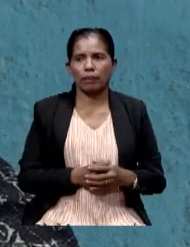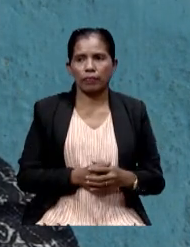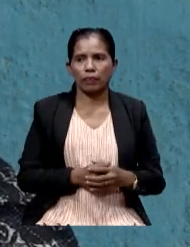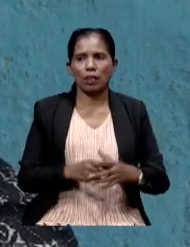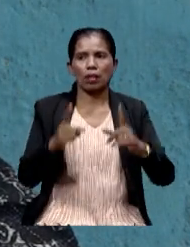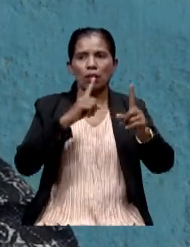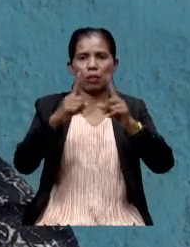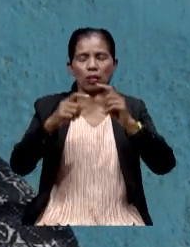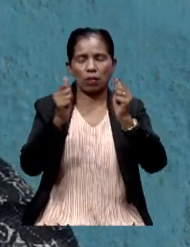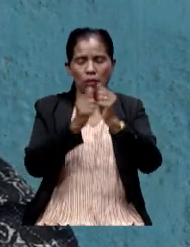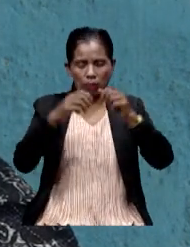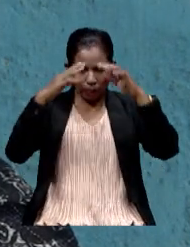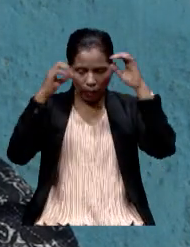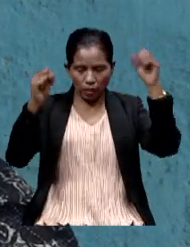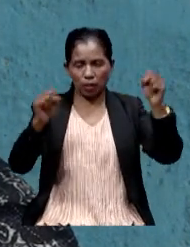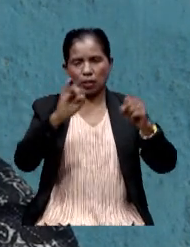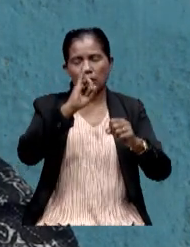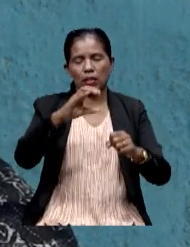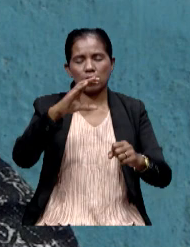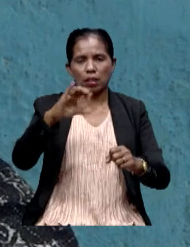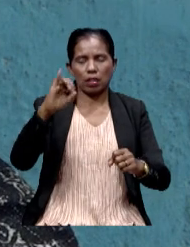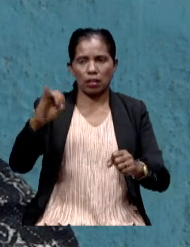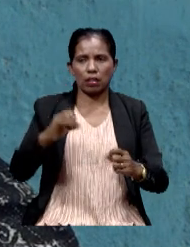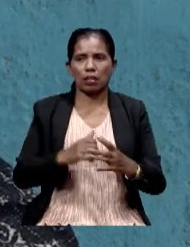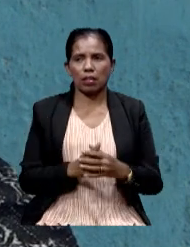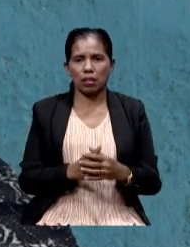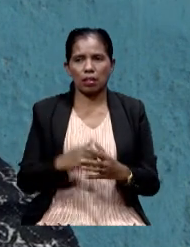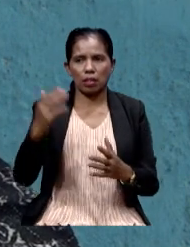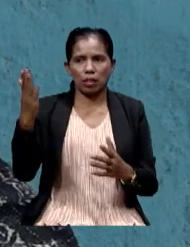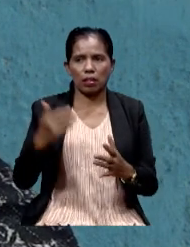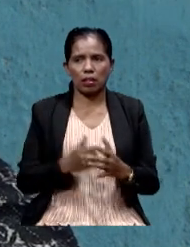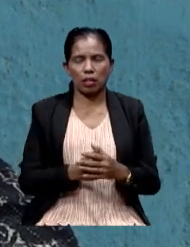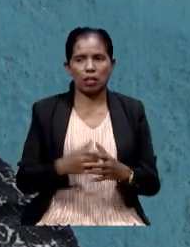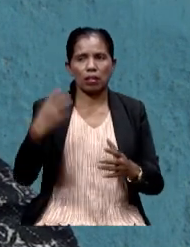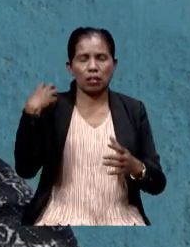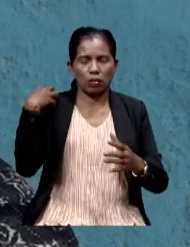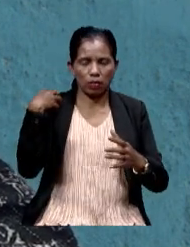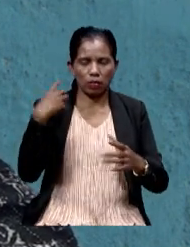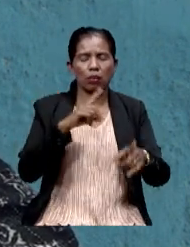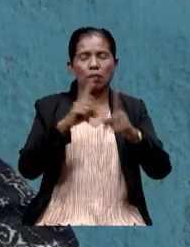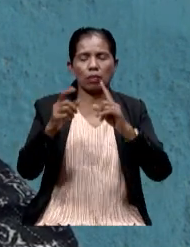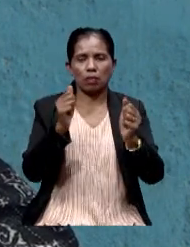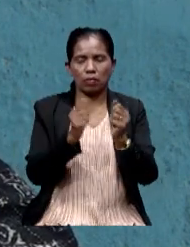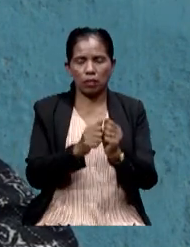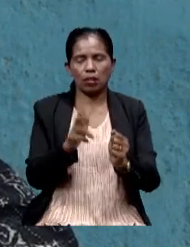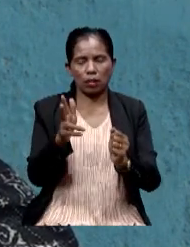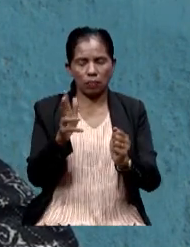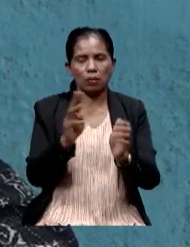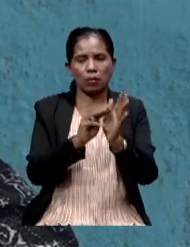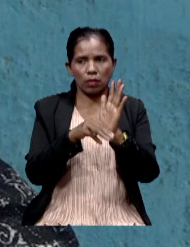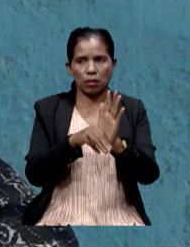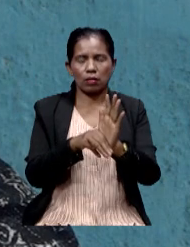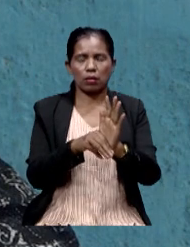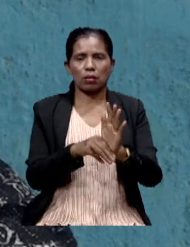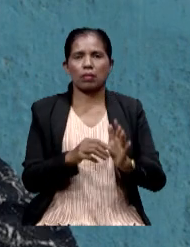kualia ho presidente IC dona Ermine Zilda ya Nenia ofício com aliarasi 30 minutos, a minha reunião durante